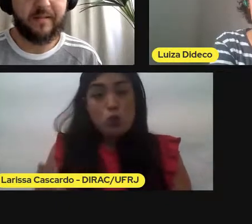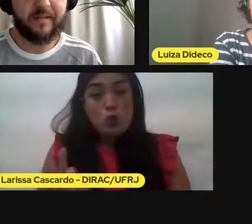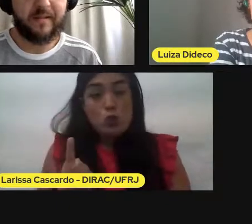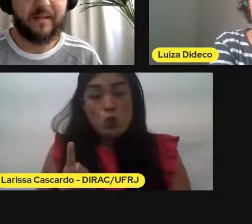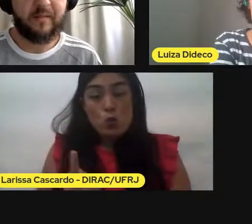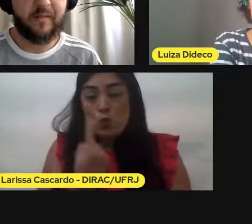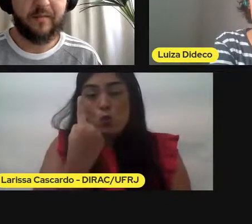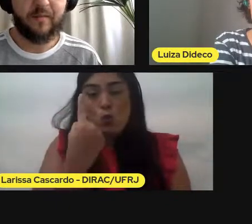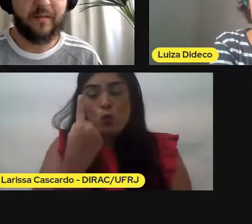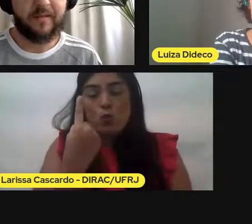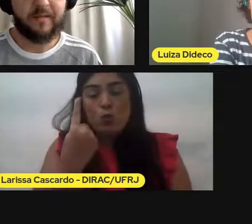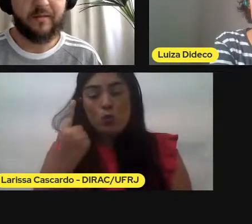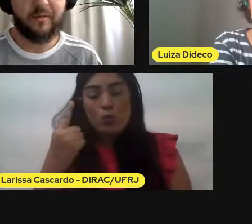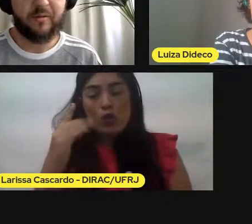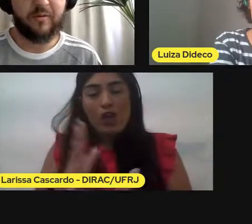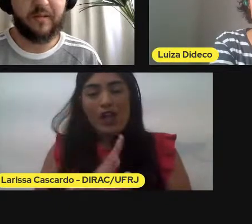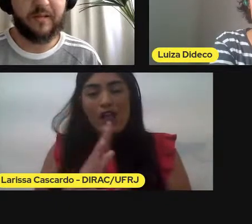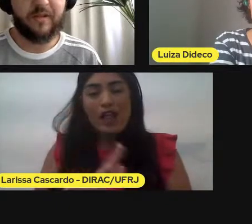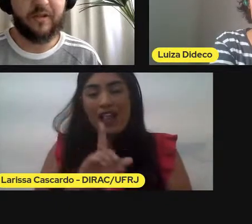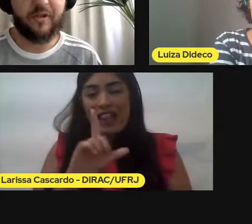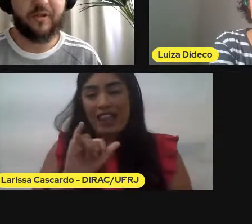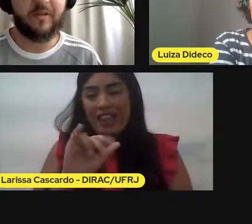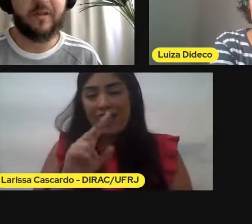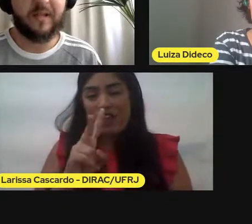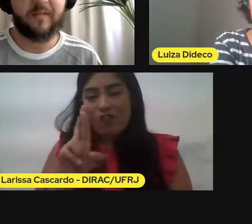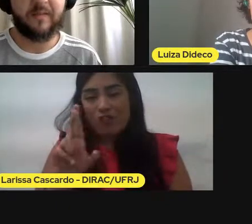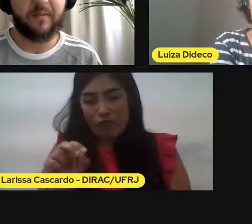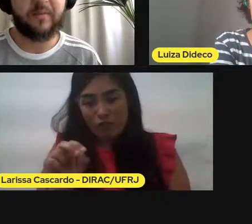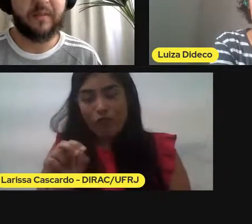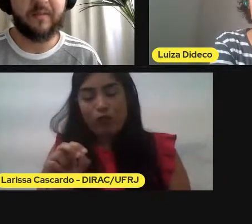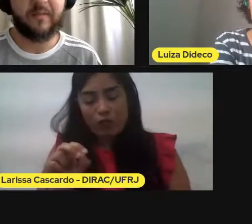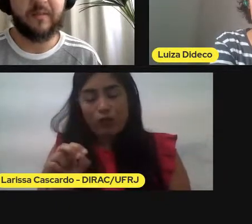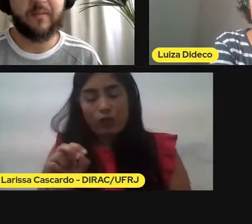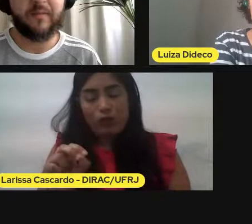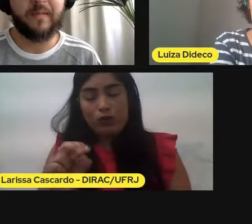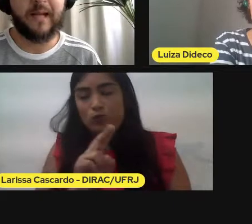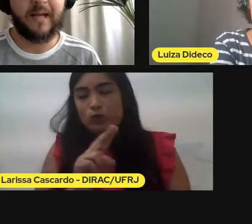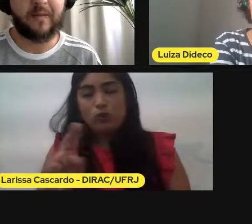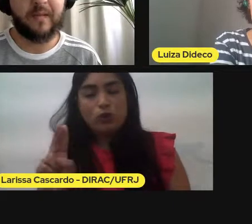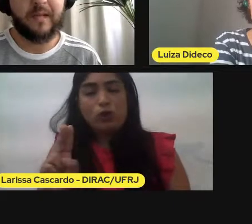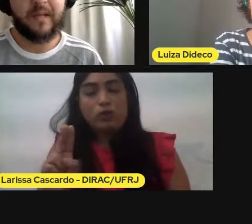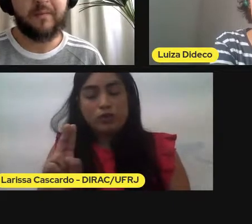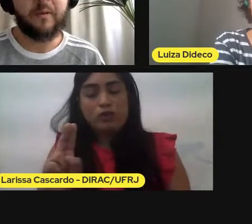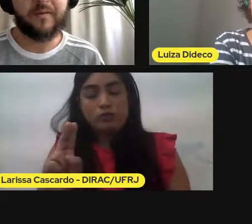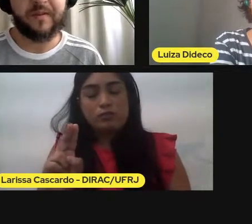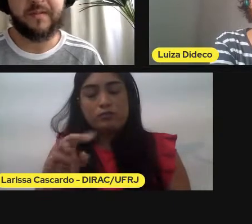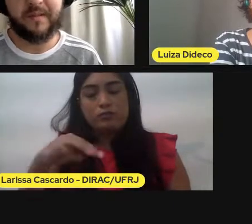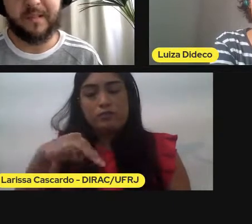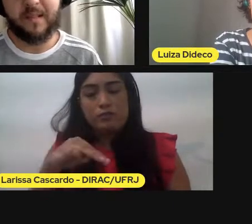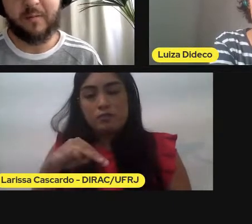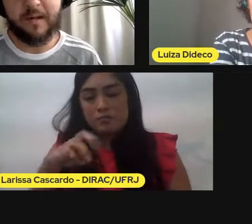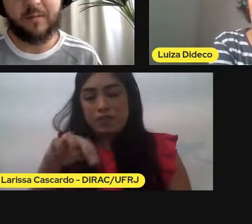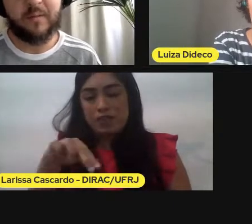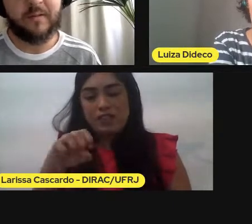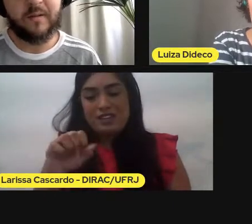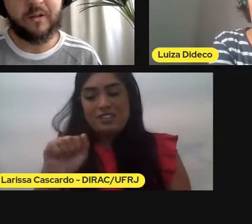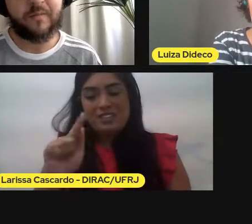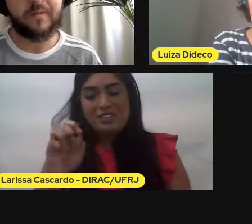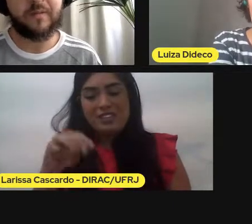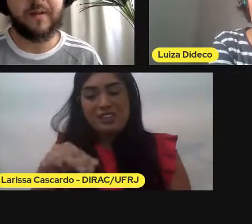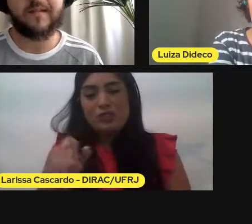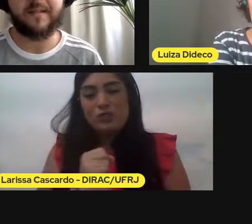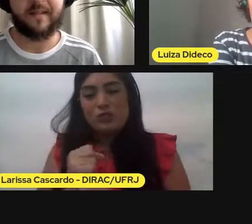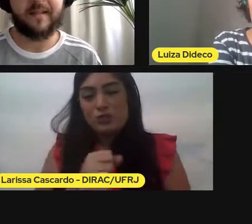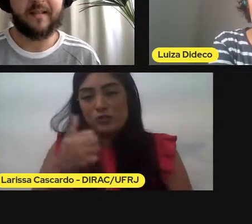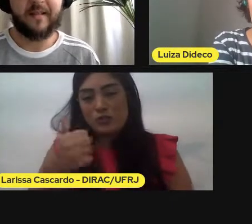Mensagem, que é um livro conhecido de todos aqueles que estudam literatura portuguesa, um livro publicado em 1934, um ano